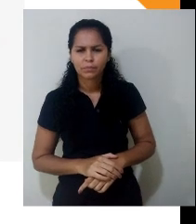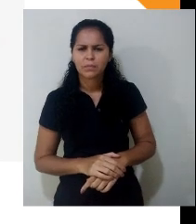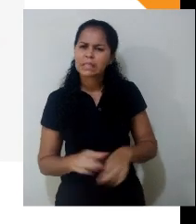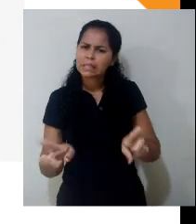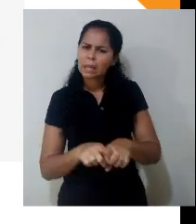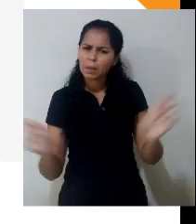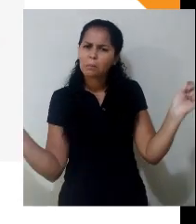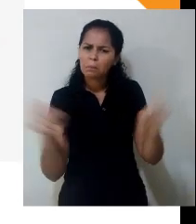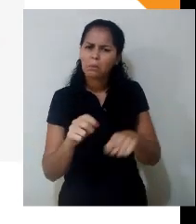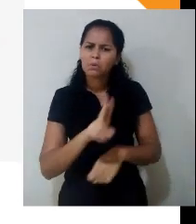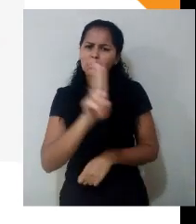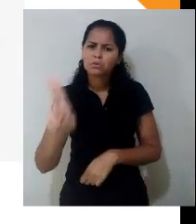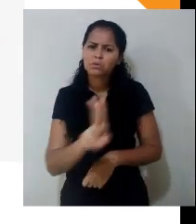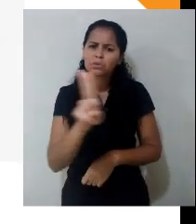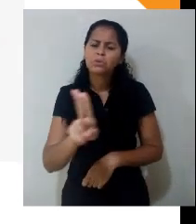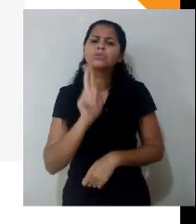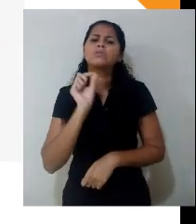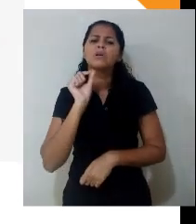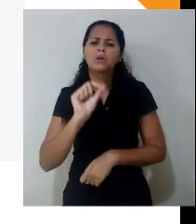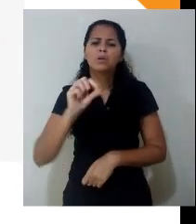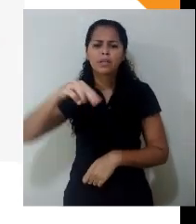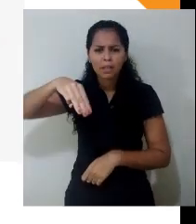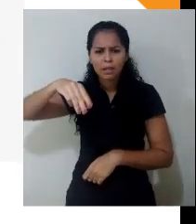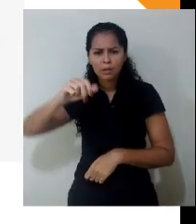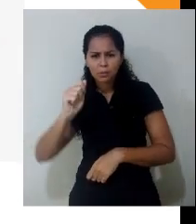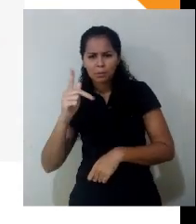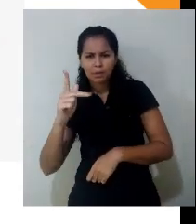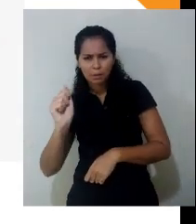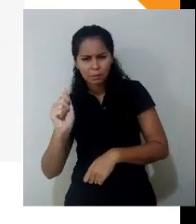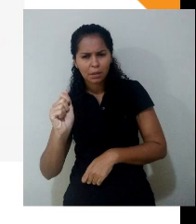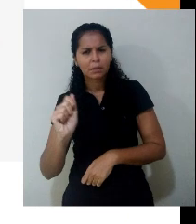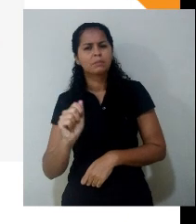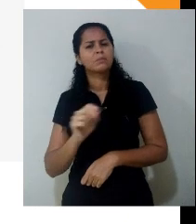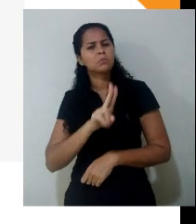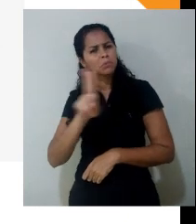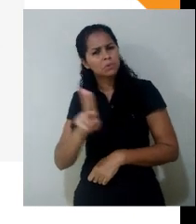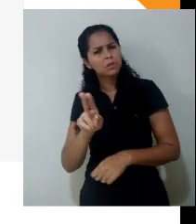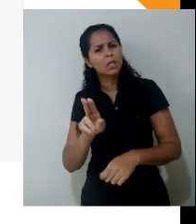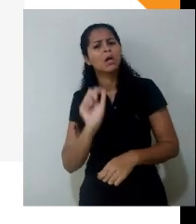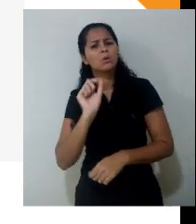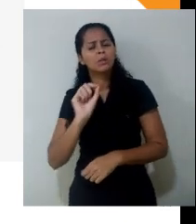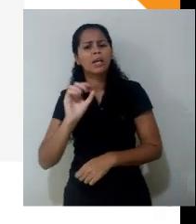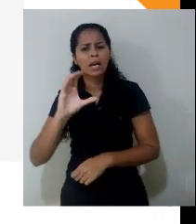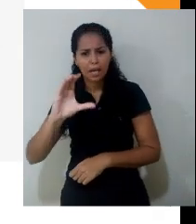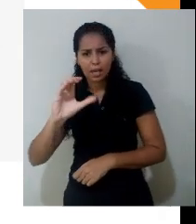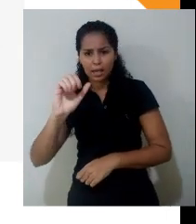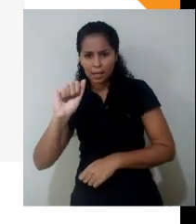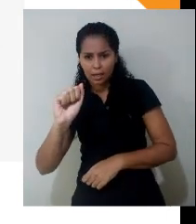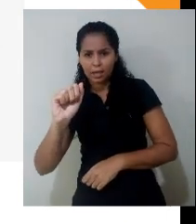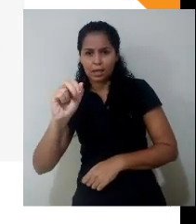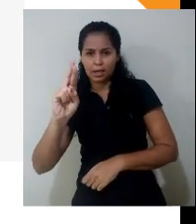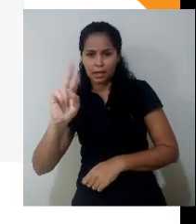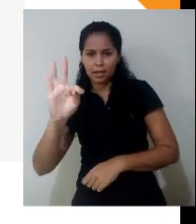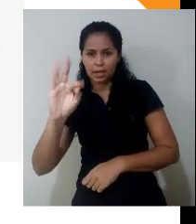gente pode utilizar também a escala em mapa. A gente chama essas escalas de mapa de escalas cartográficas.